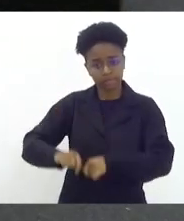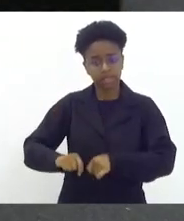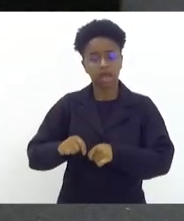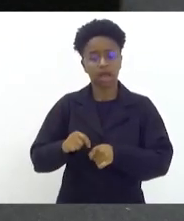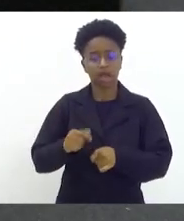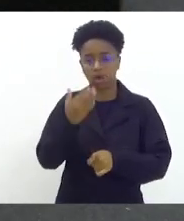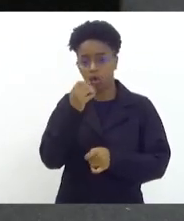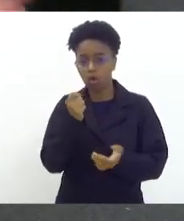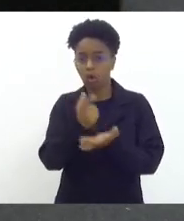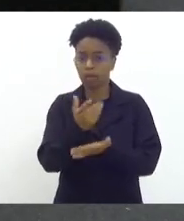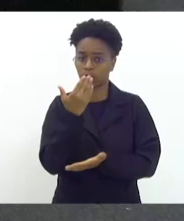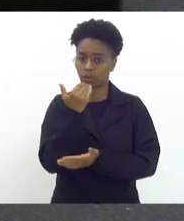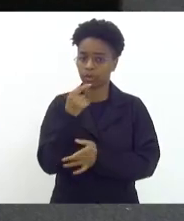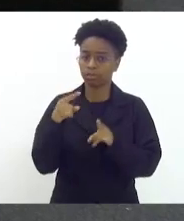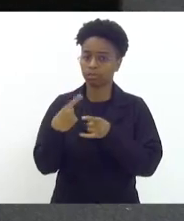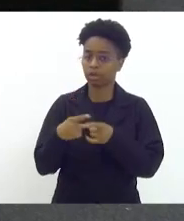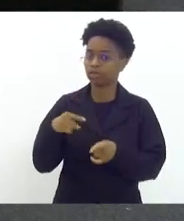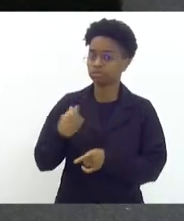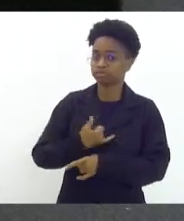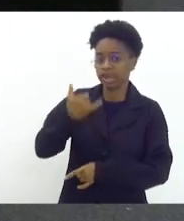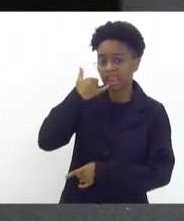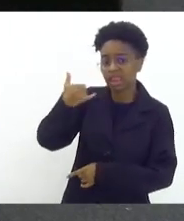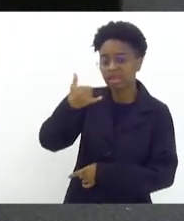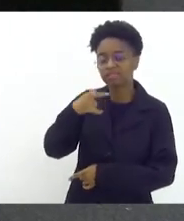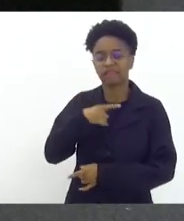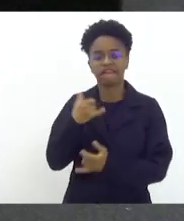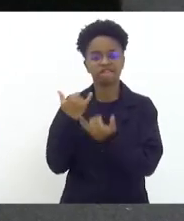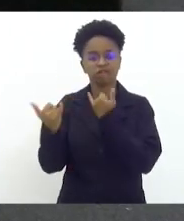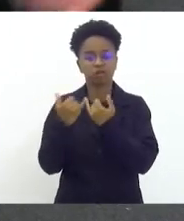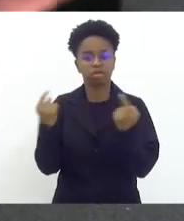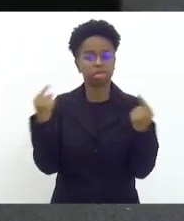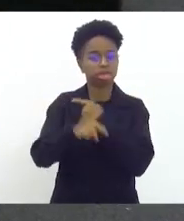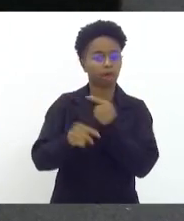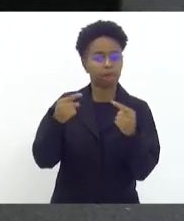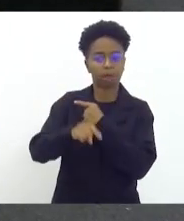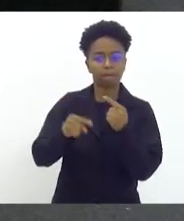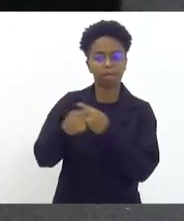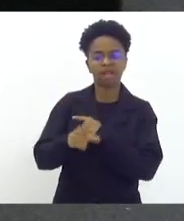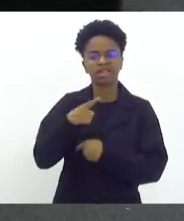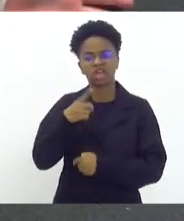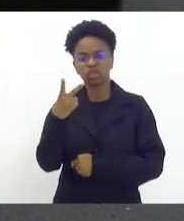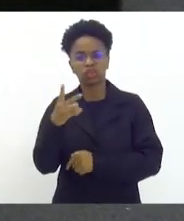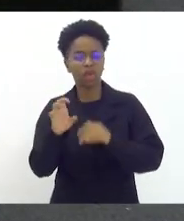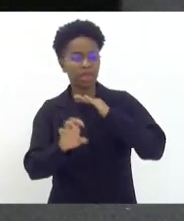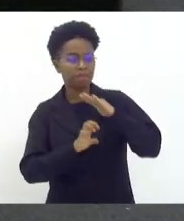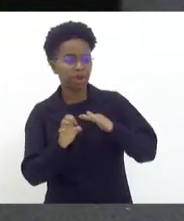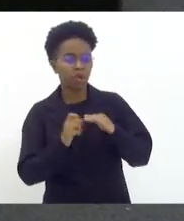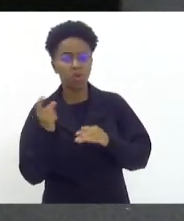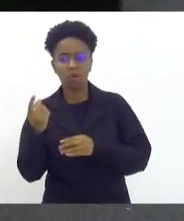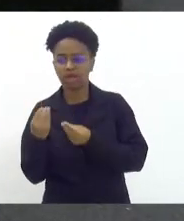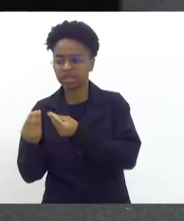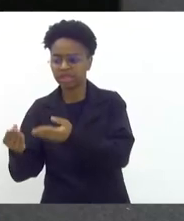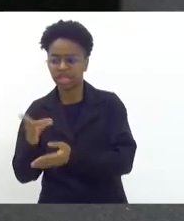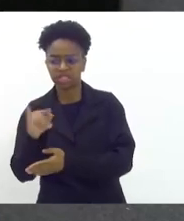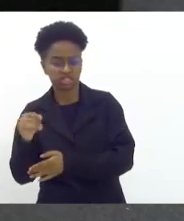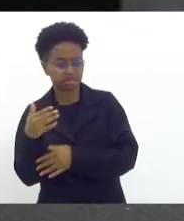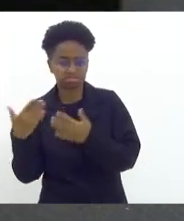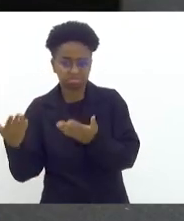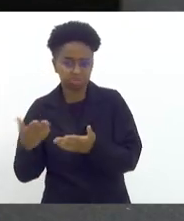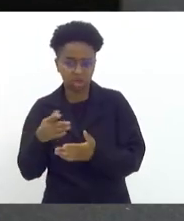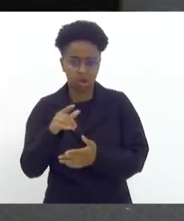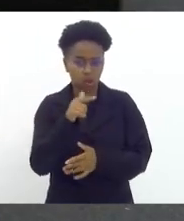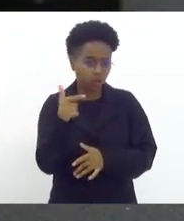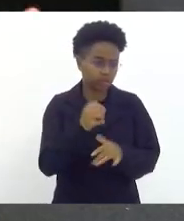renda a gente liga para lá recebe informação trocada a São empresas uma empresa deposita tal dia a outra